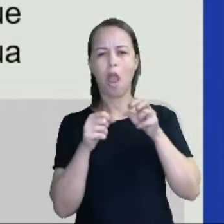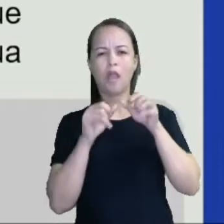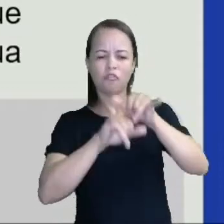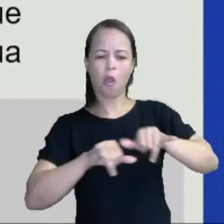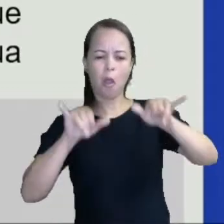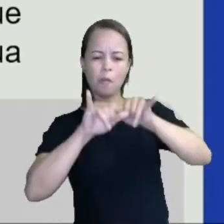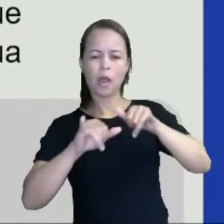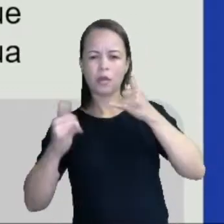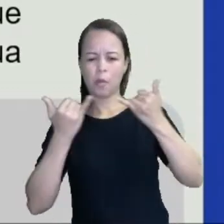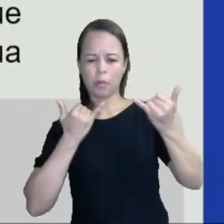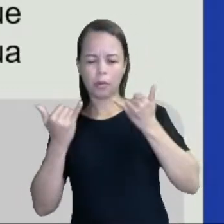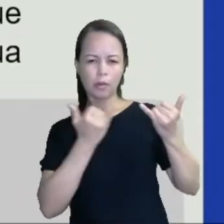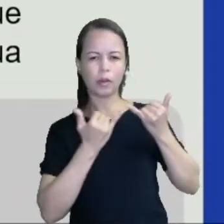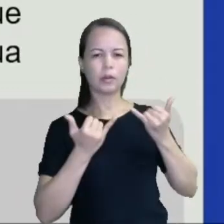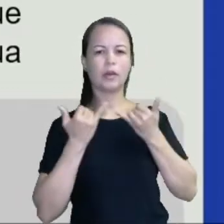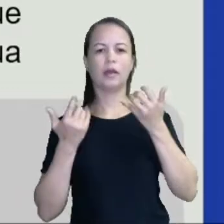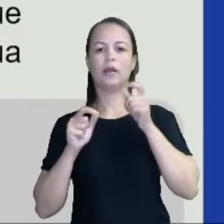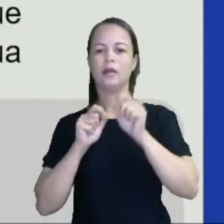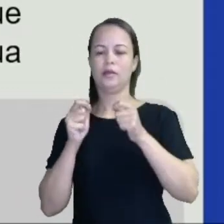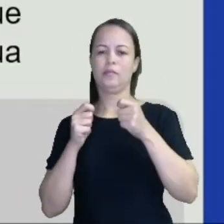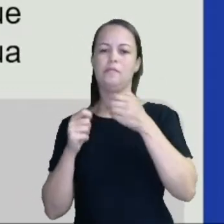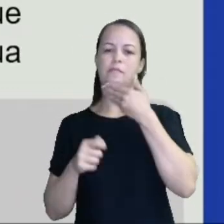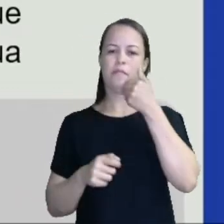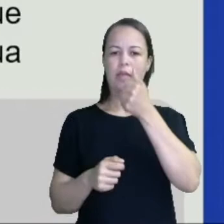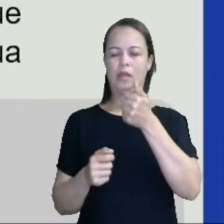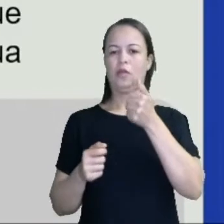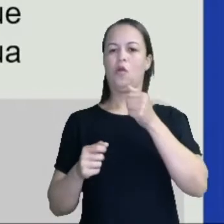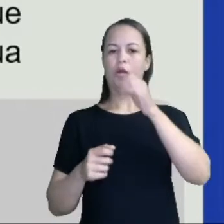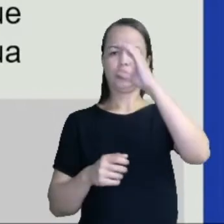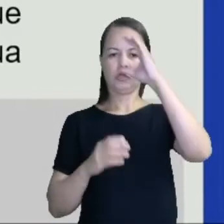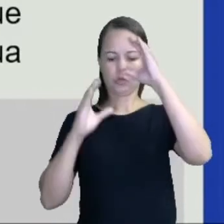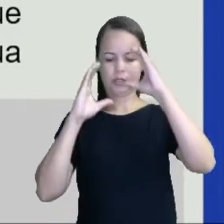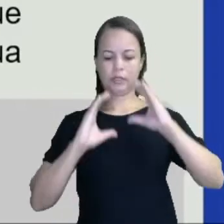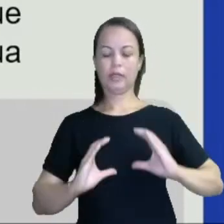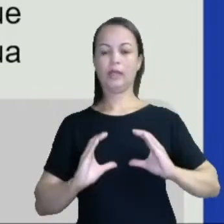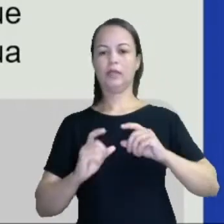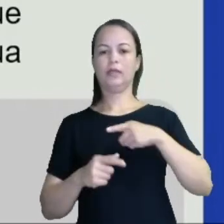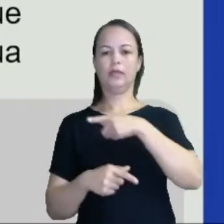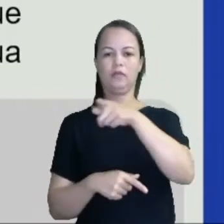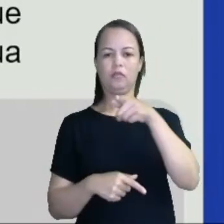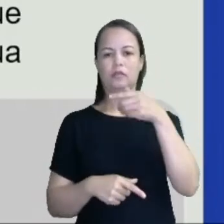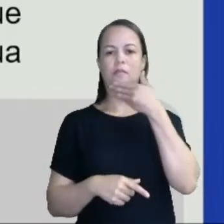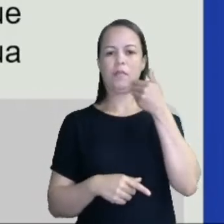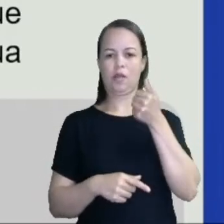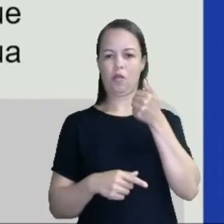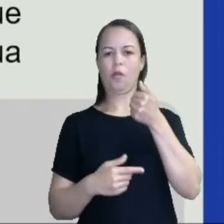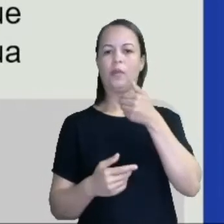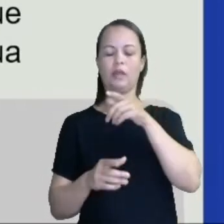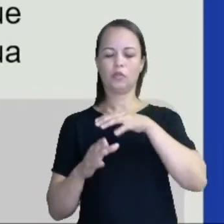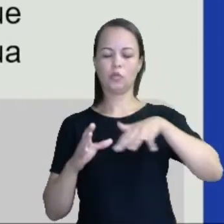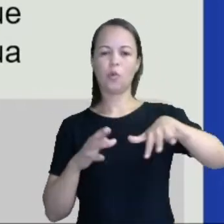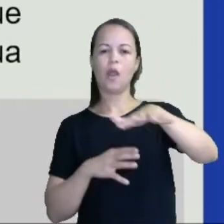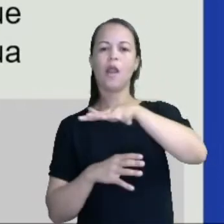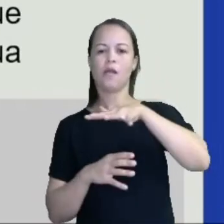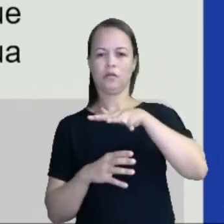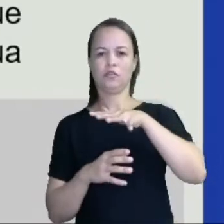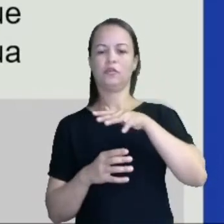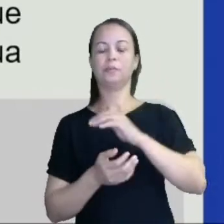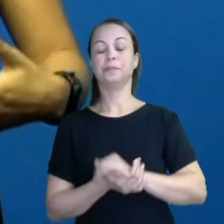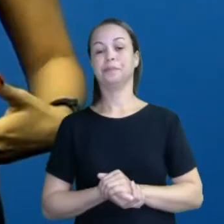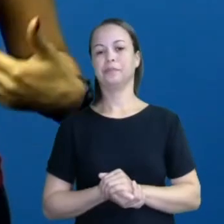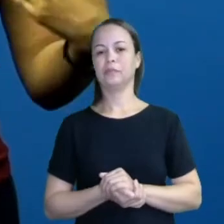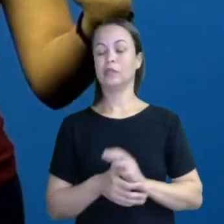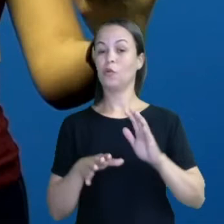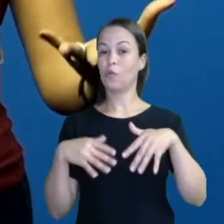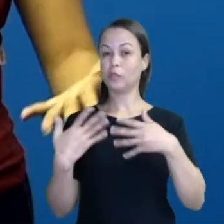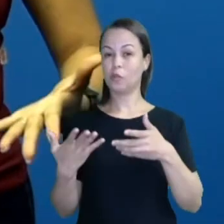melhor você consegue exercer a sua cidadania e cobrar melhorias para a sua região. Sabia disso? Então, quanto